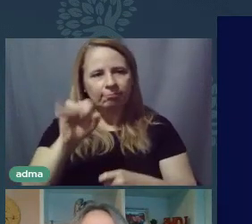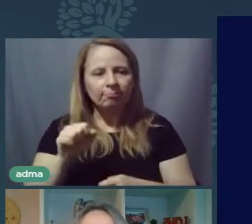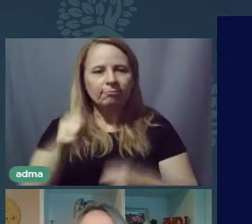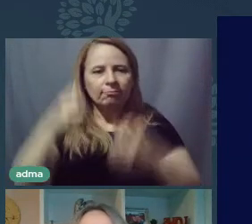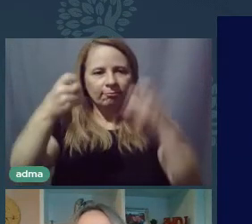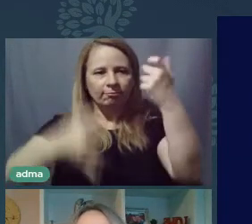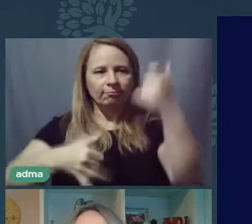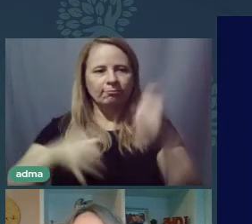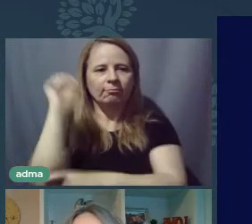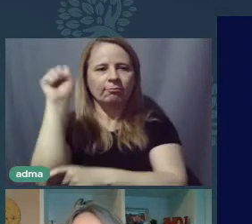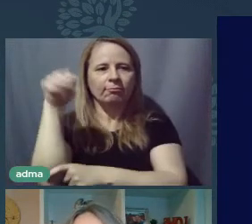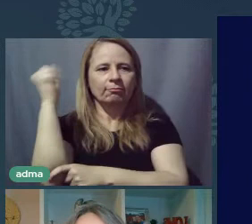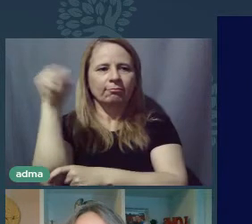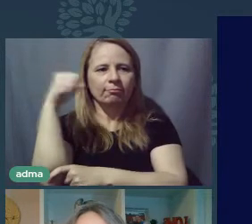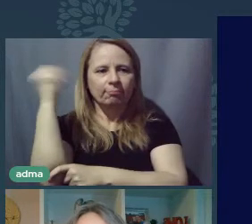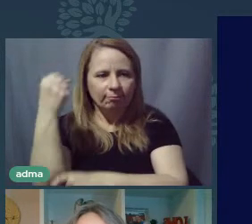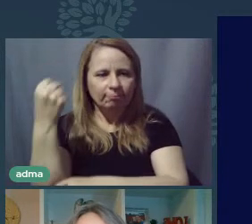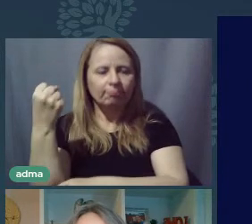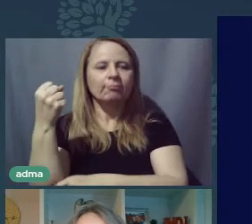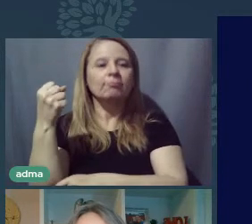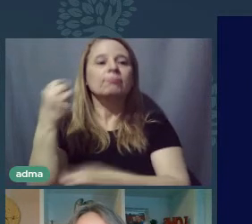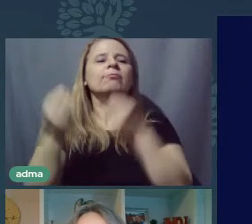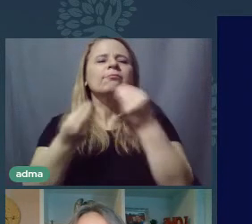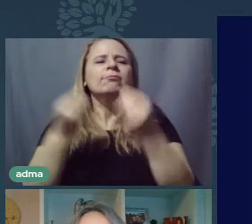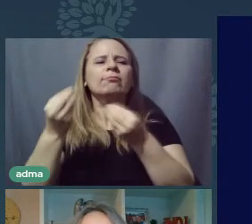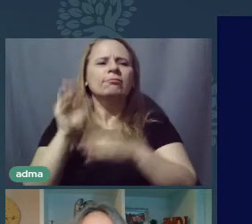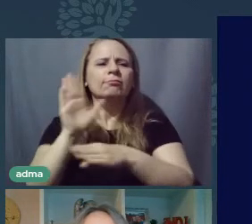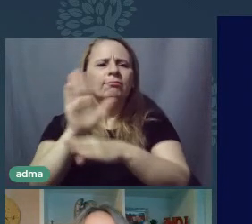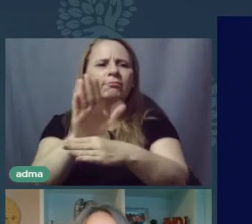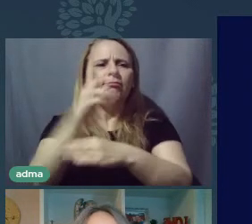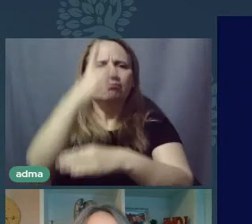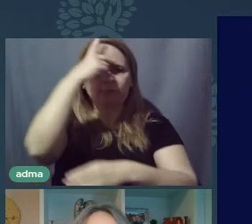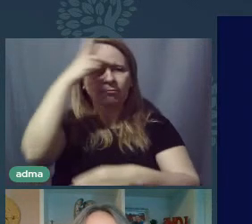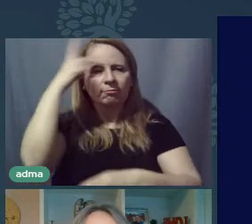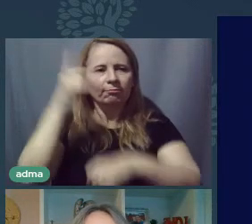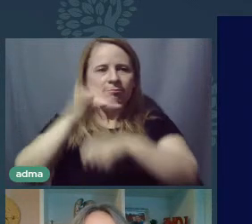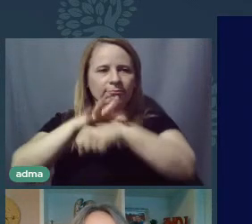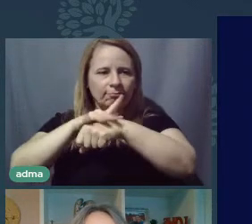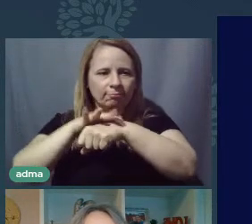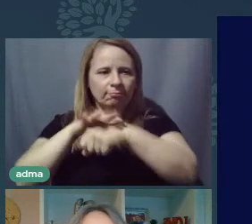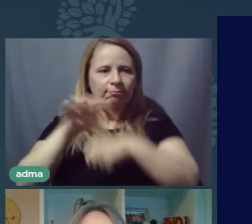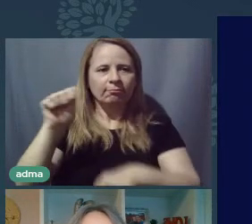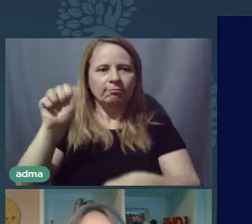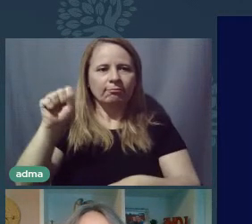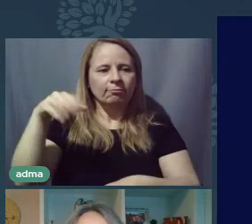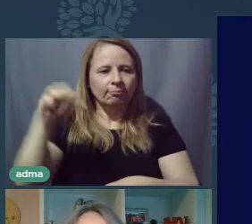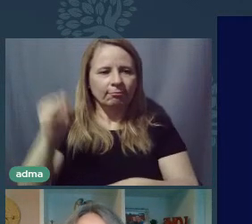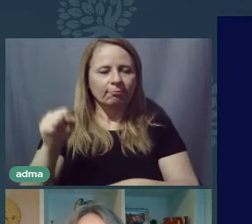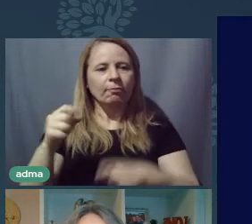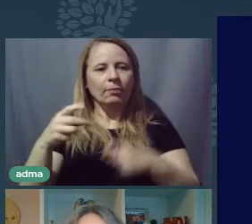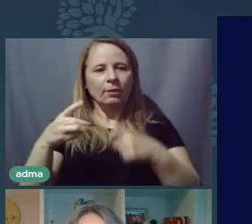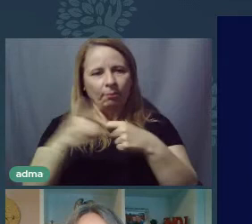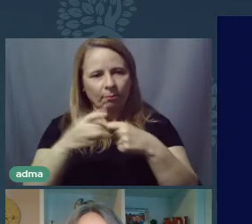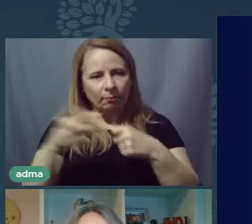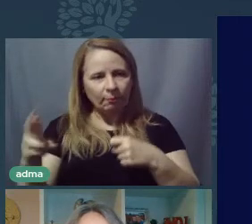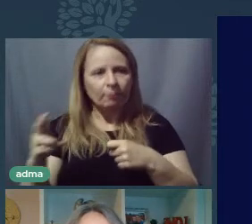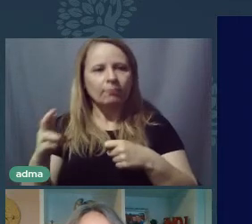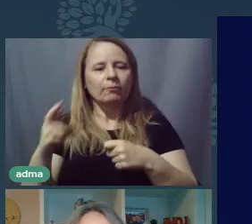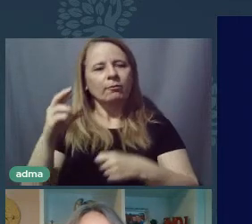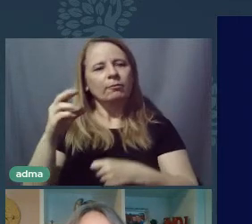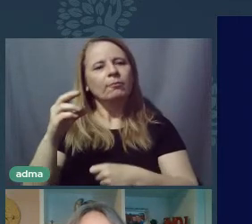como a fisioterapia pode ajudar as pessoas que têm asma. A doutora Evelyn é doutora e mestre em Ciências da Reabilitação